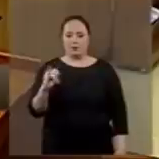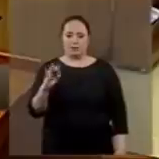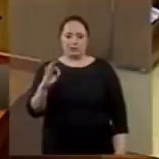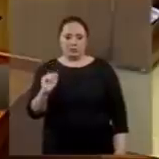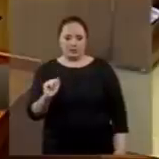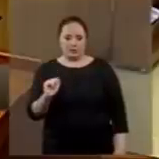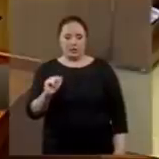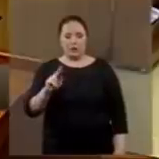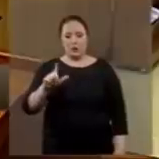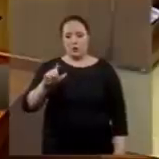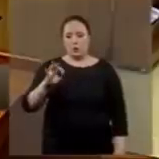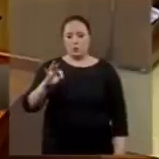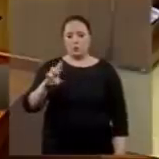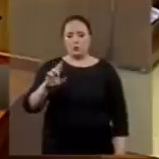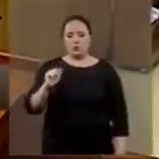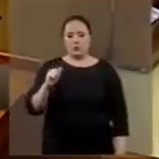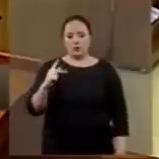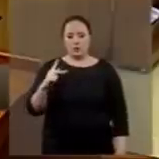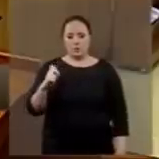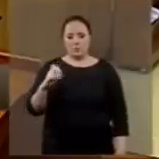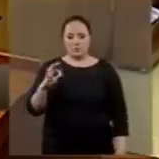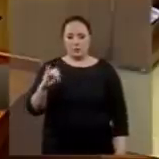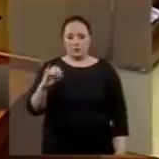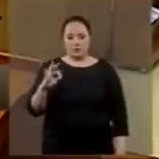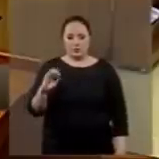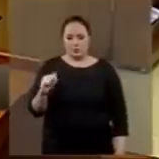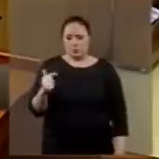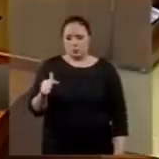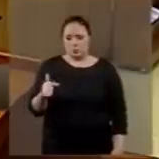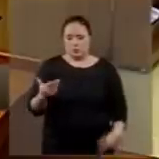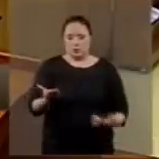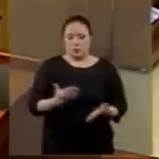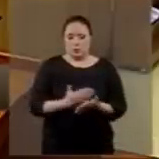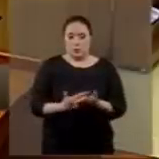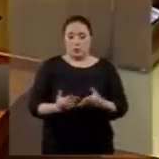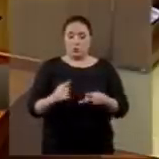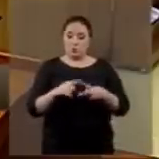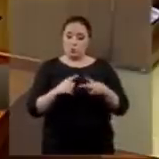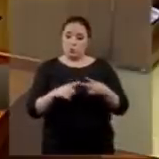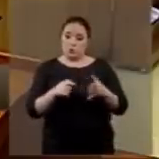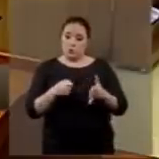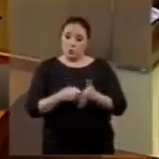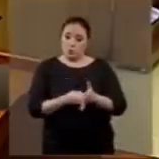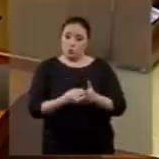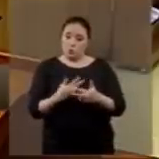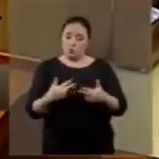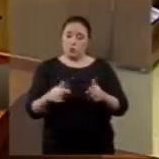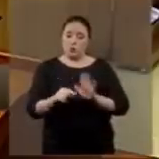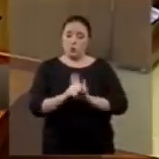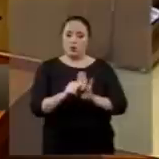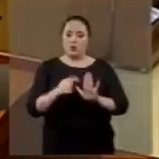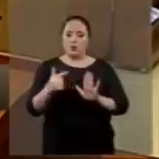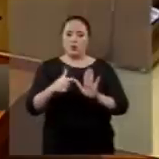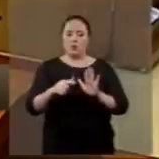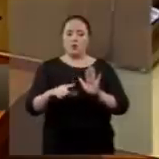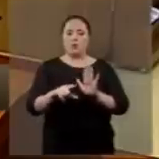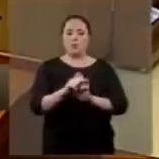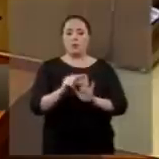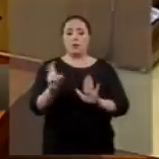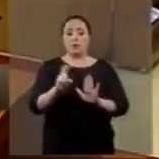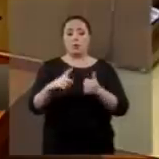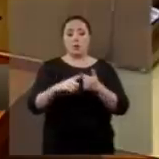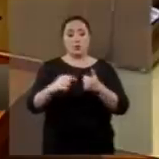petita. A inicial impugnou dois tópicos, inciso 2º e parágrafo 5º do